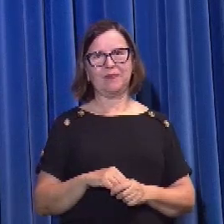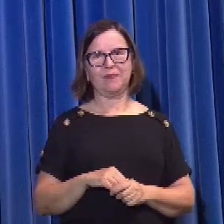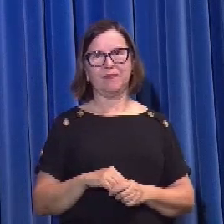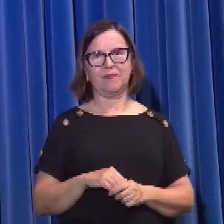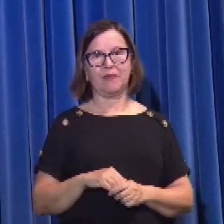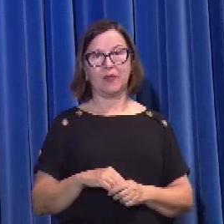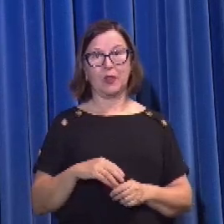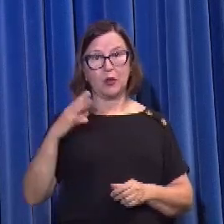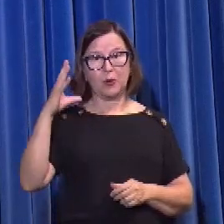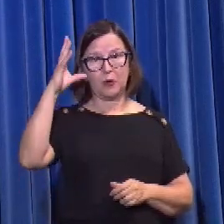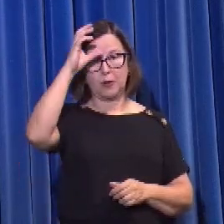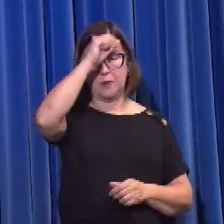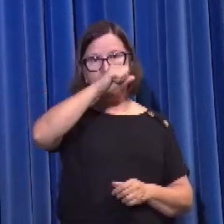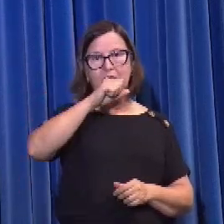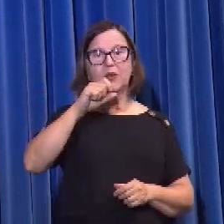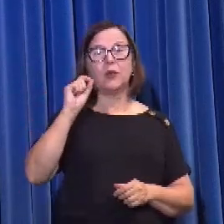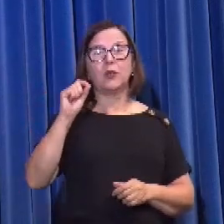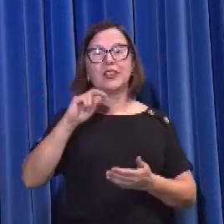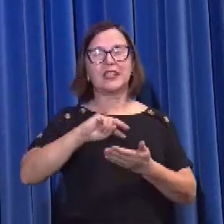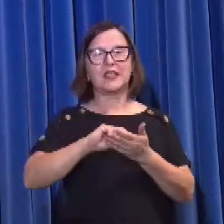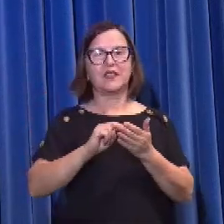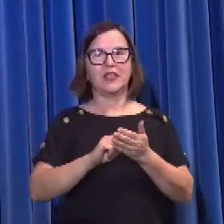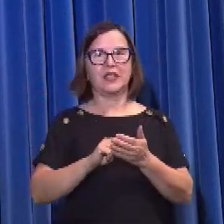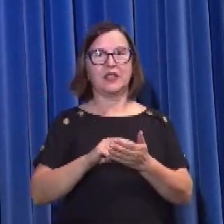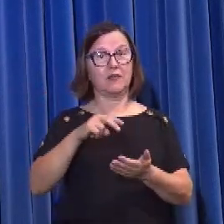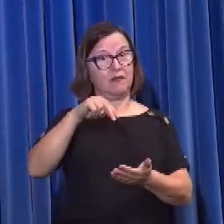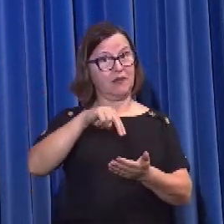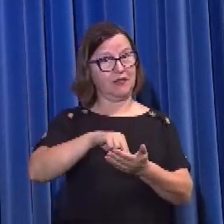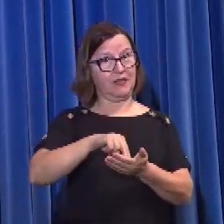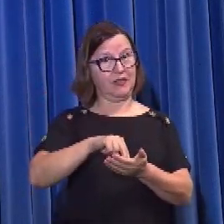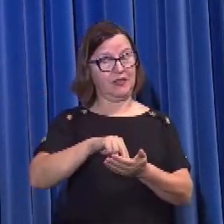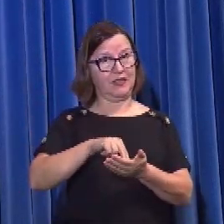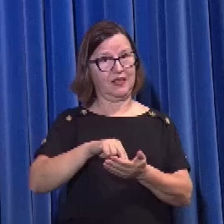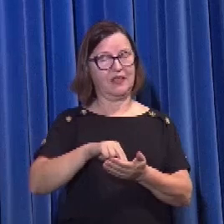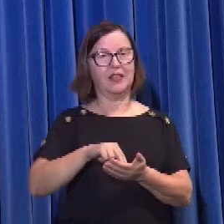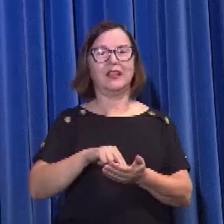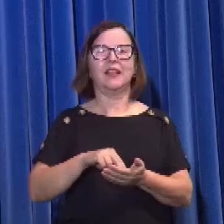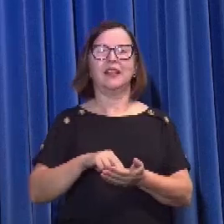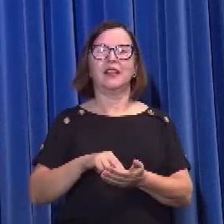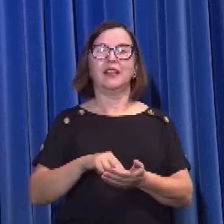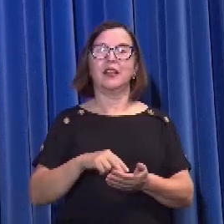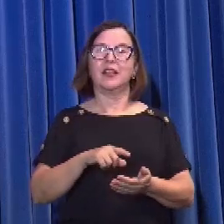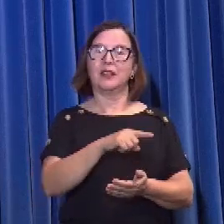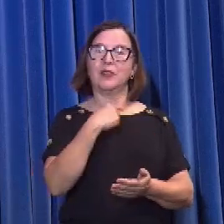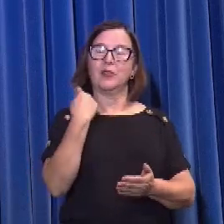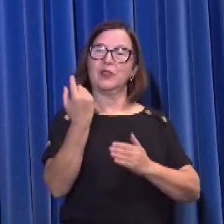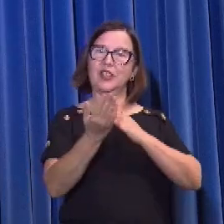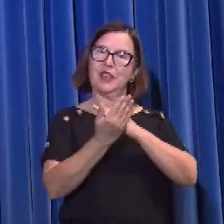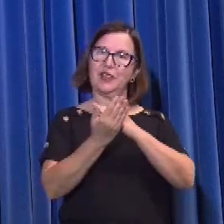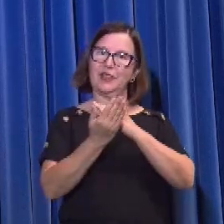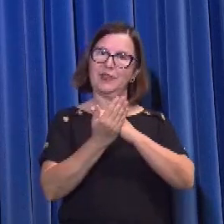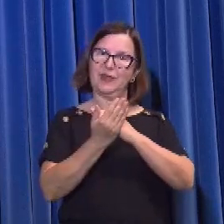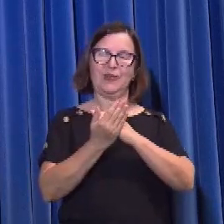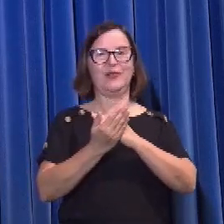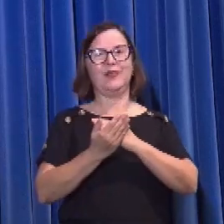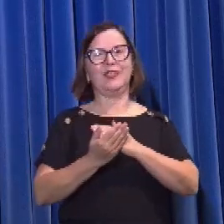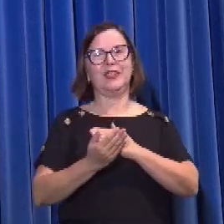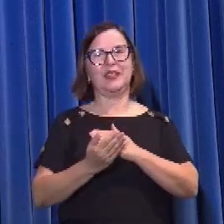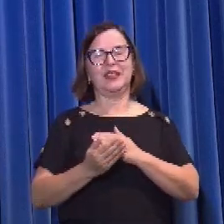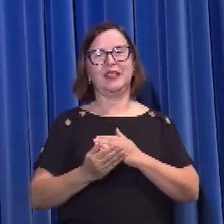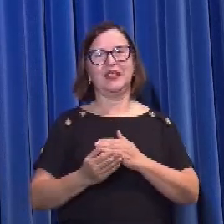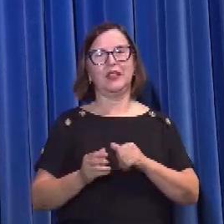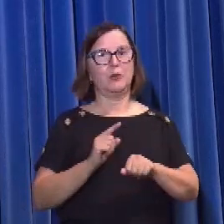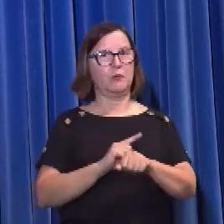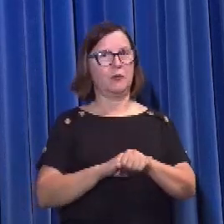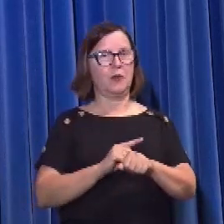Compreender o que significa a perseverança dos santos nos ajuda a lidar com as vicissitudes que enfrentamos, com as nossas